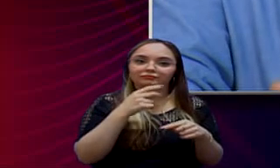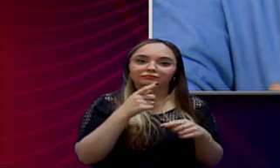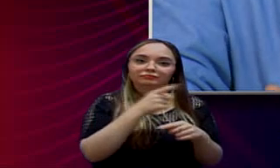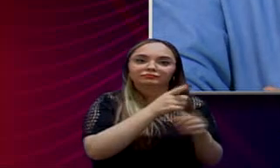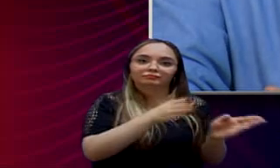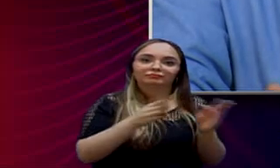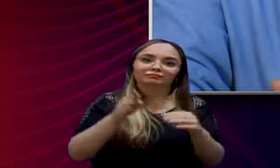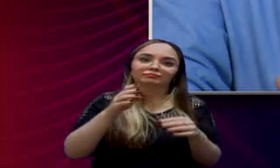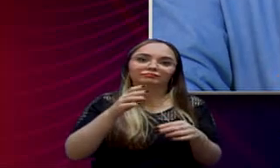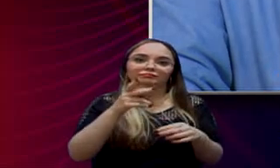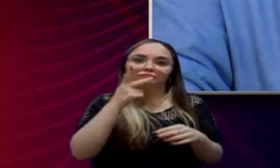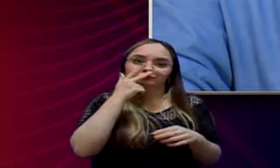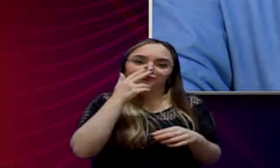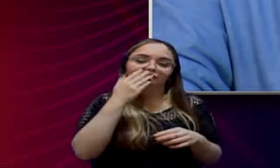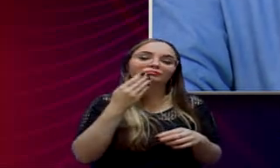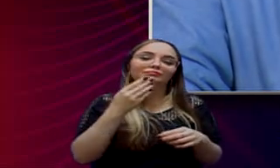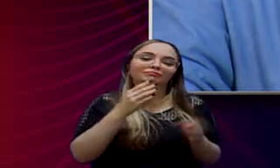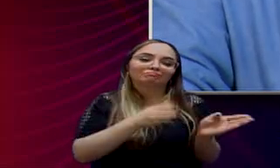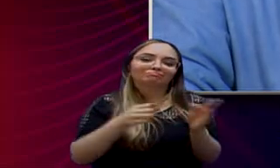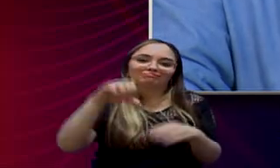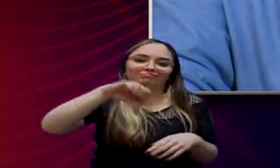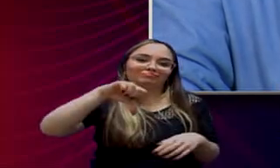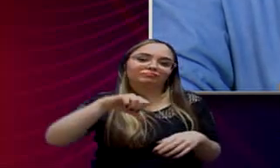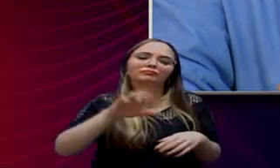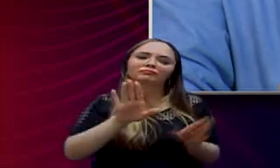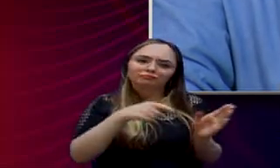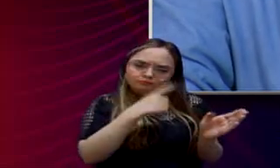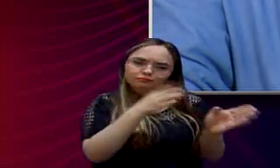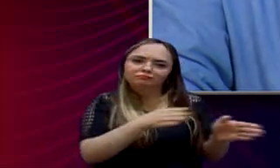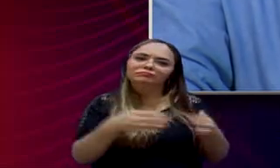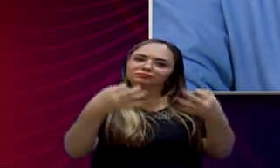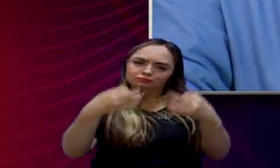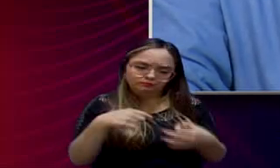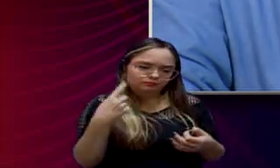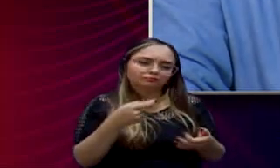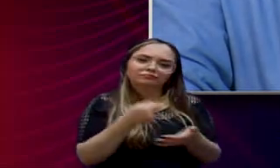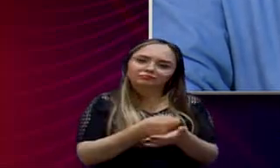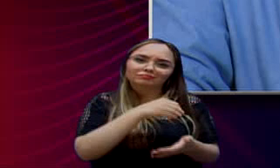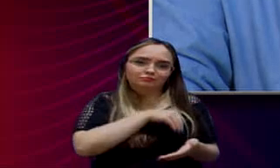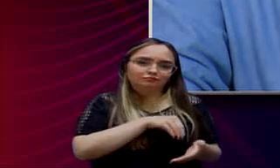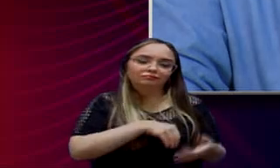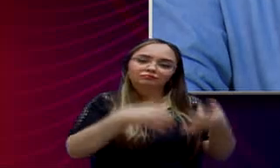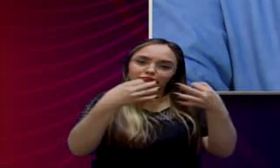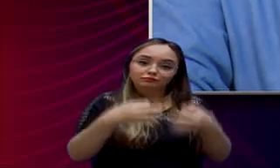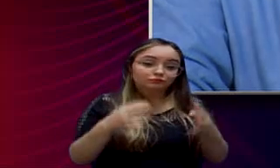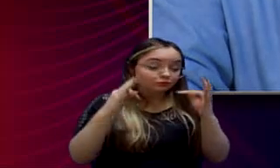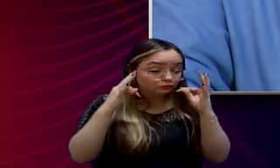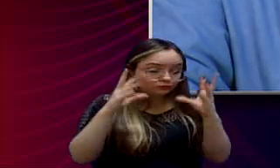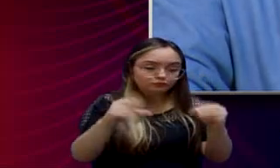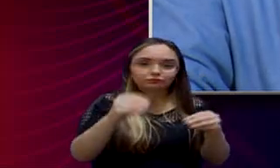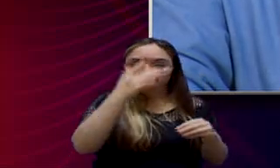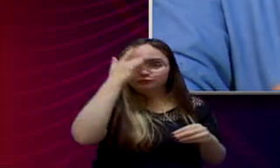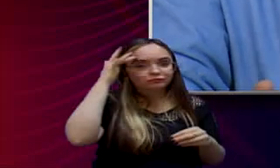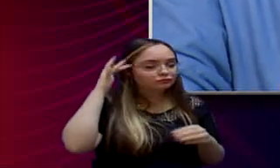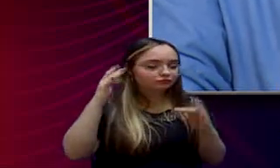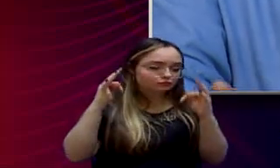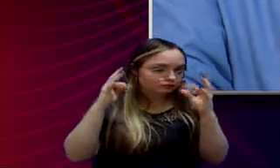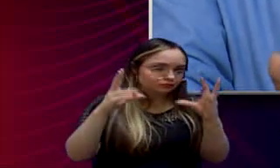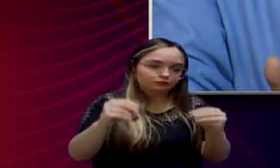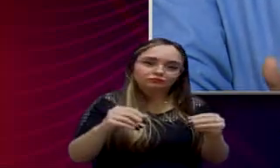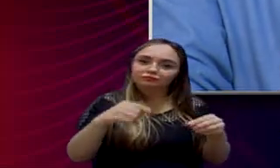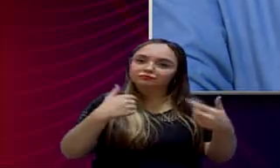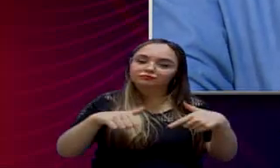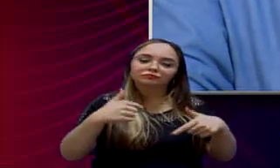gerenciamento da função serve mas não verdadeira essa informação nosso efetuamos o pagamento de todos os todos os